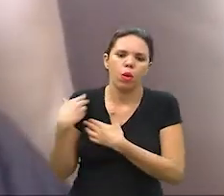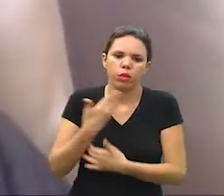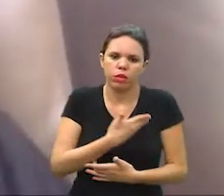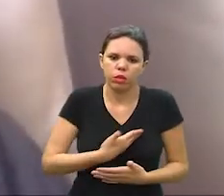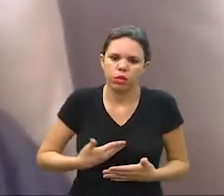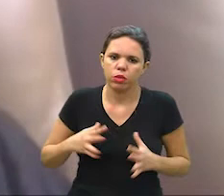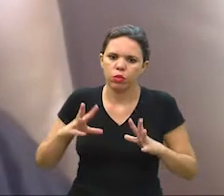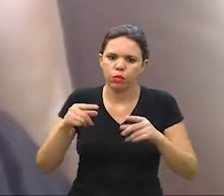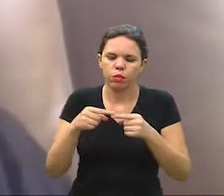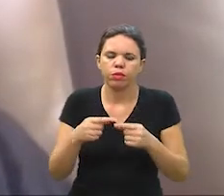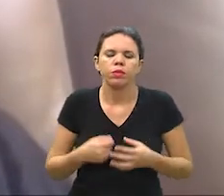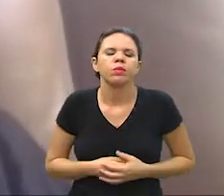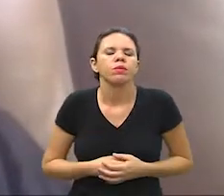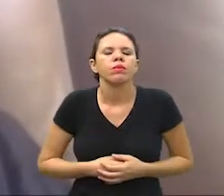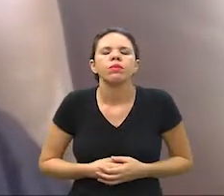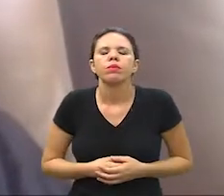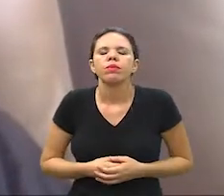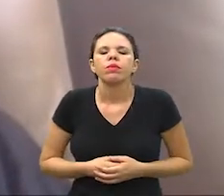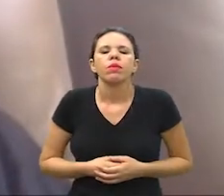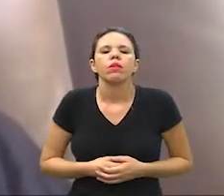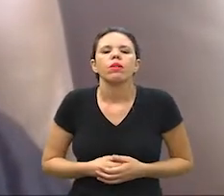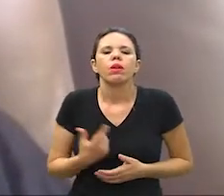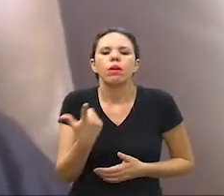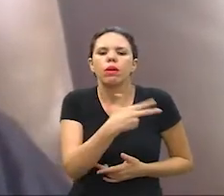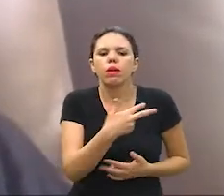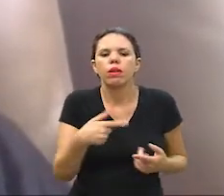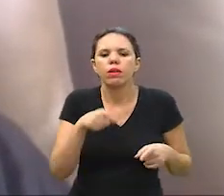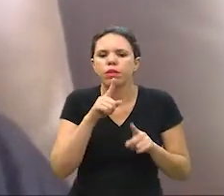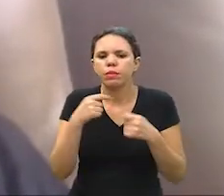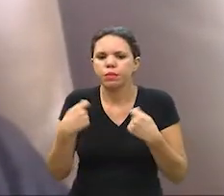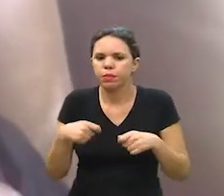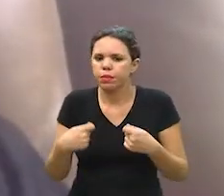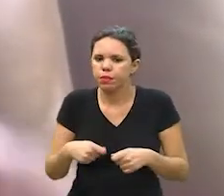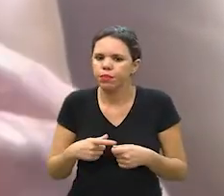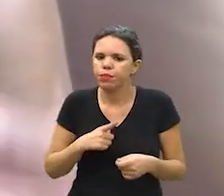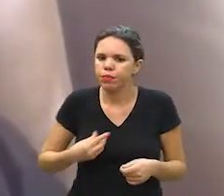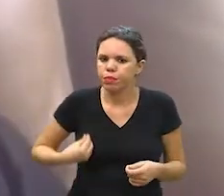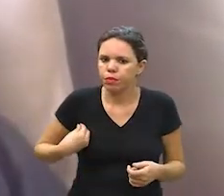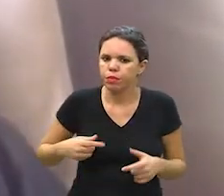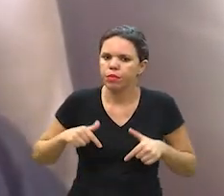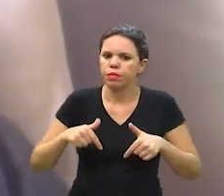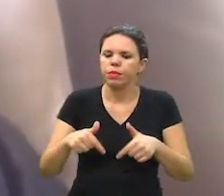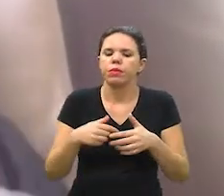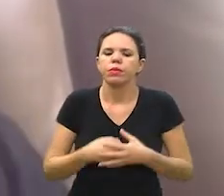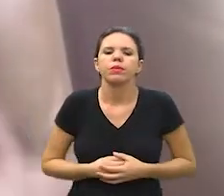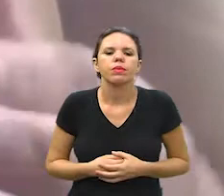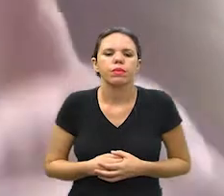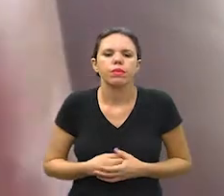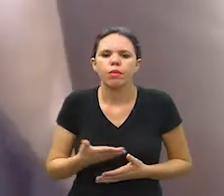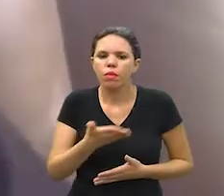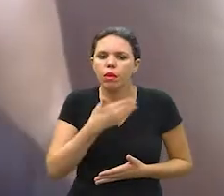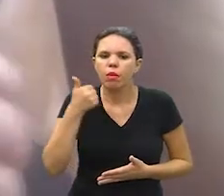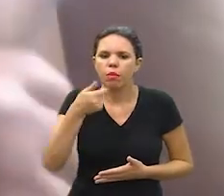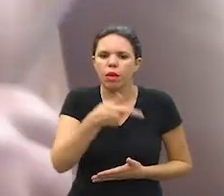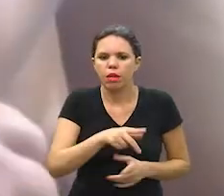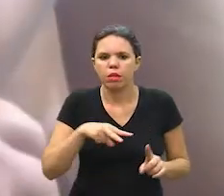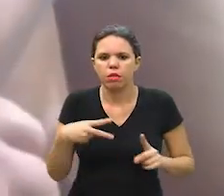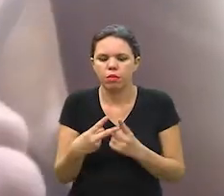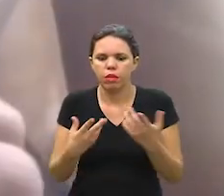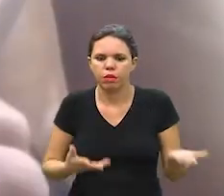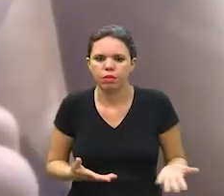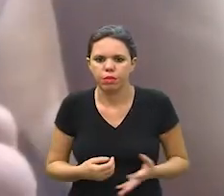ver. E aí eu coloco uma outra questão. Então, precisa existir iniciativa de melhorar esse